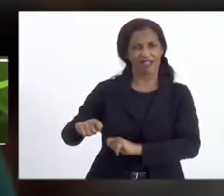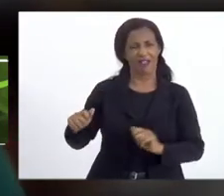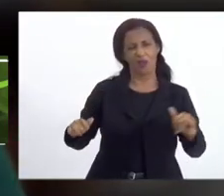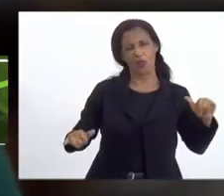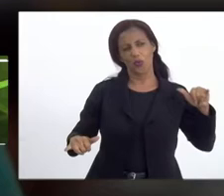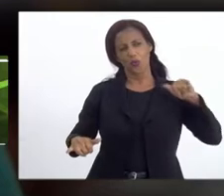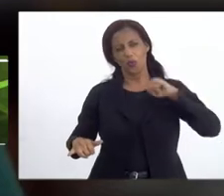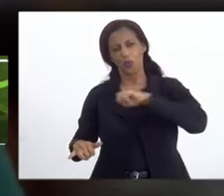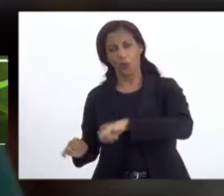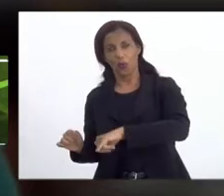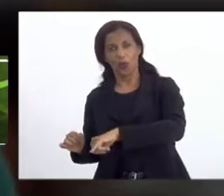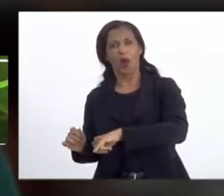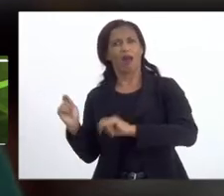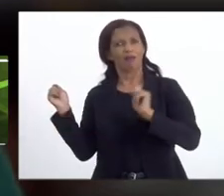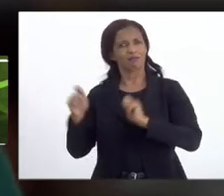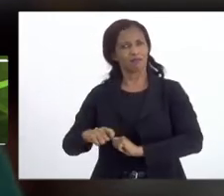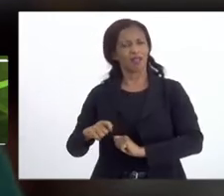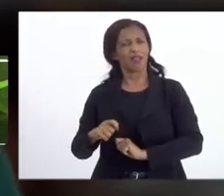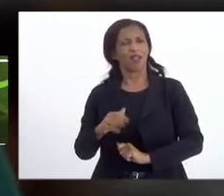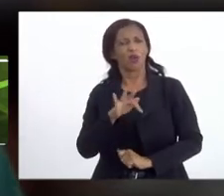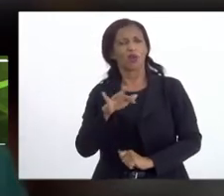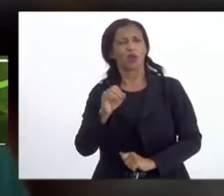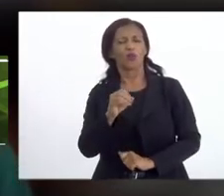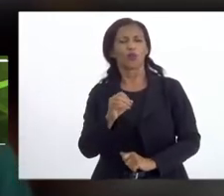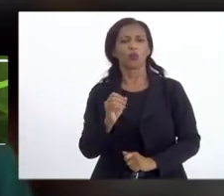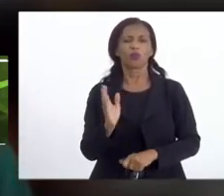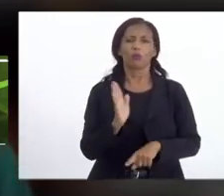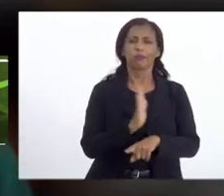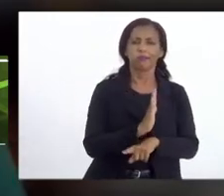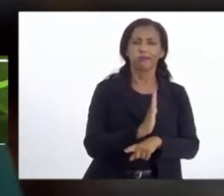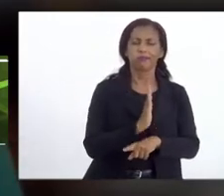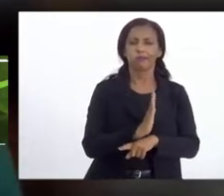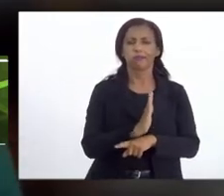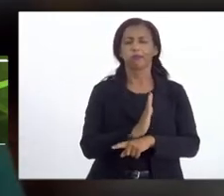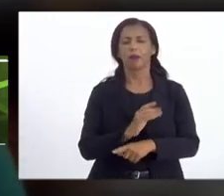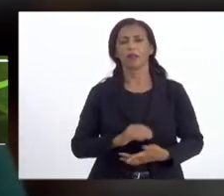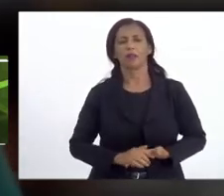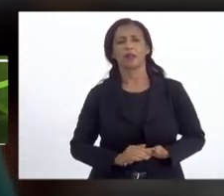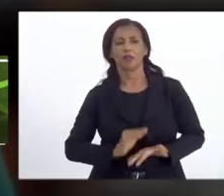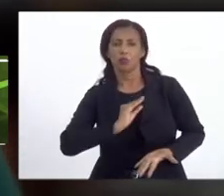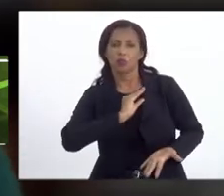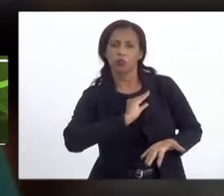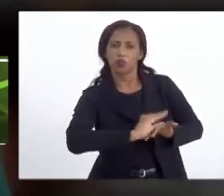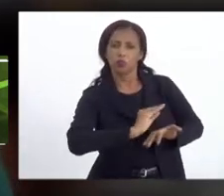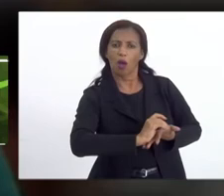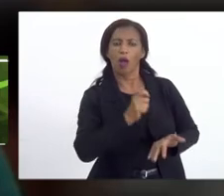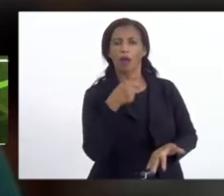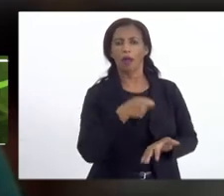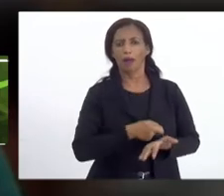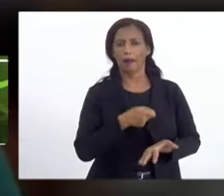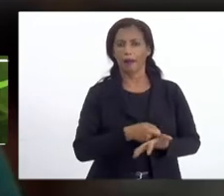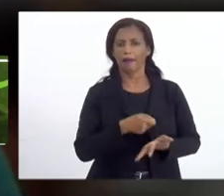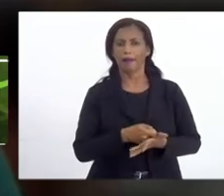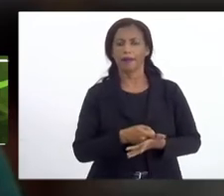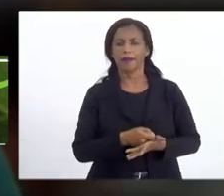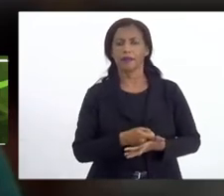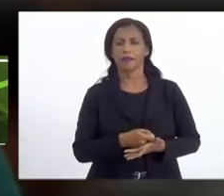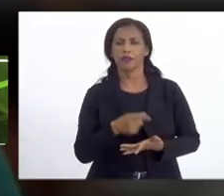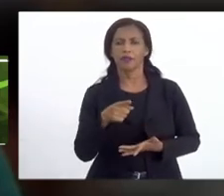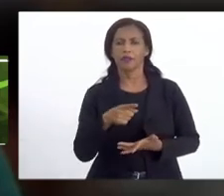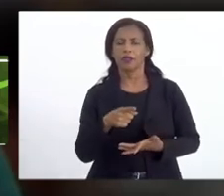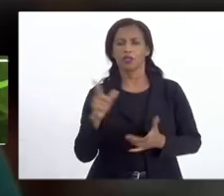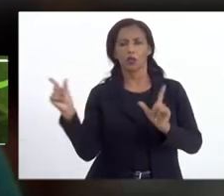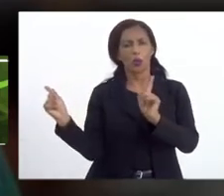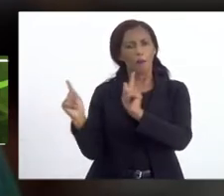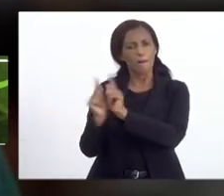gente criar um fundo de financiamento e de subsídio para garantir ocupação mínima